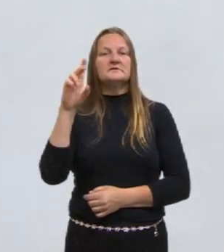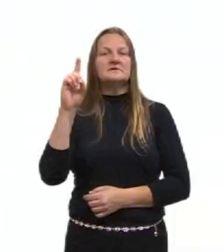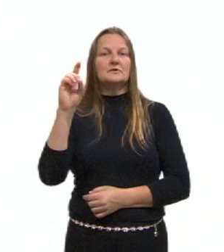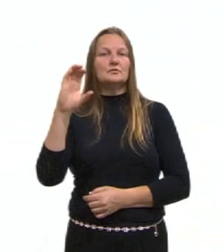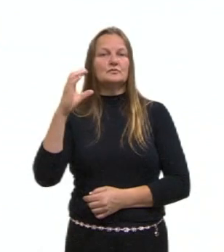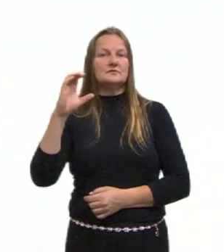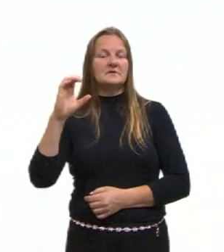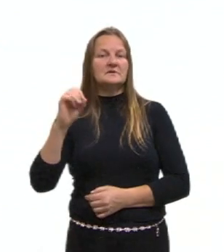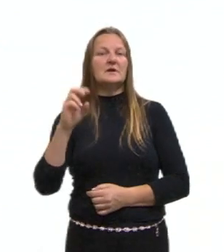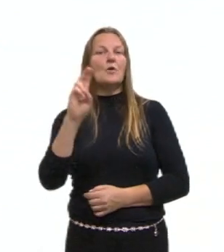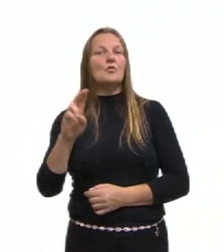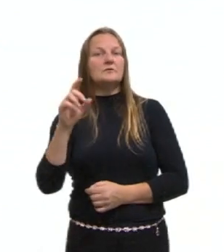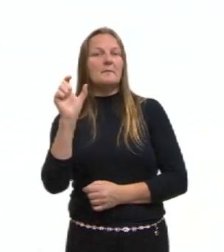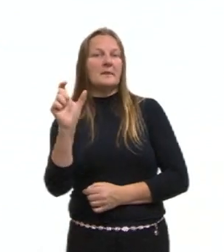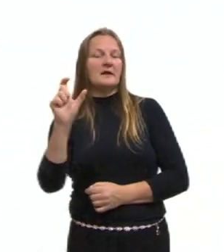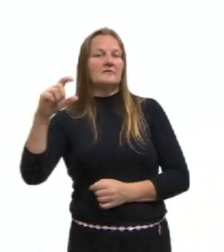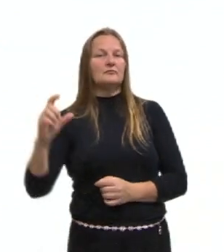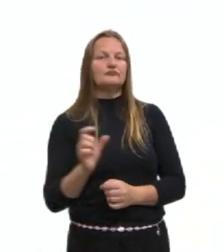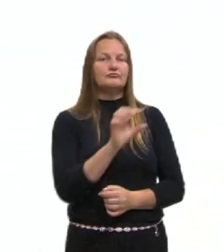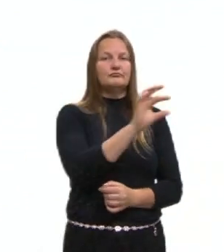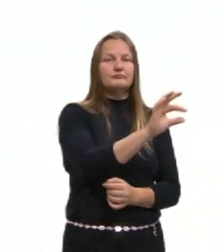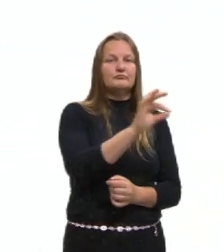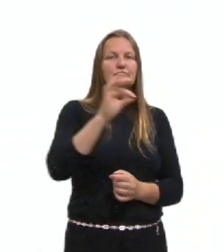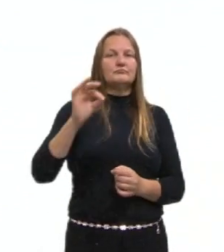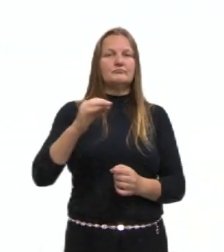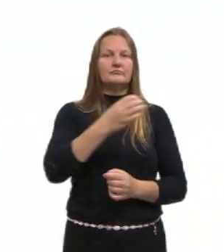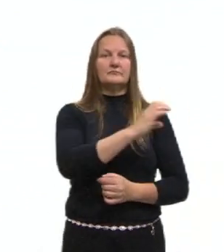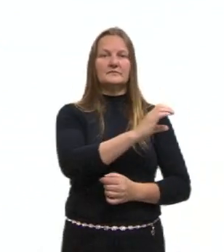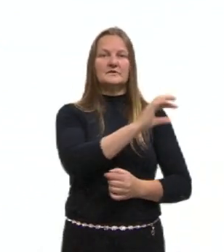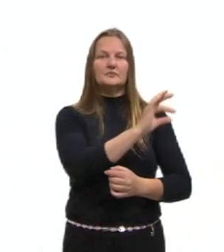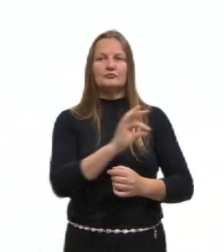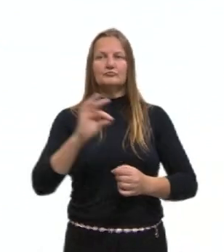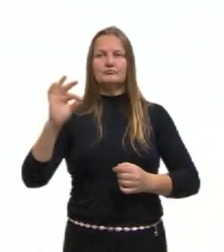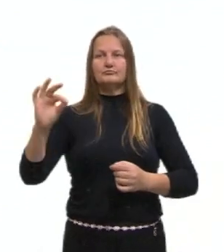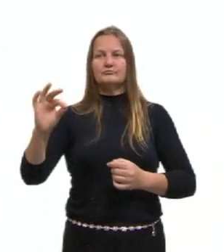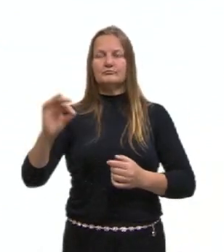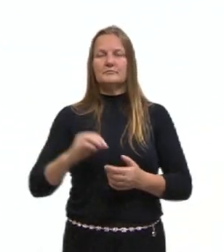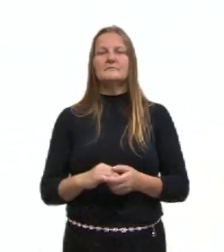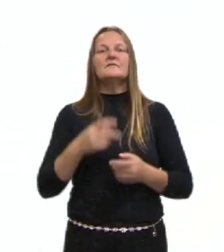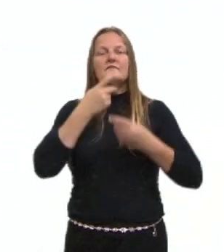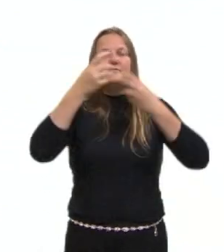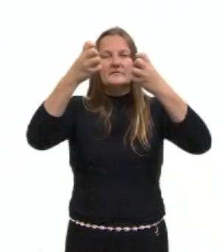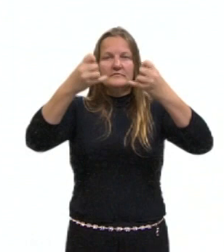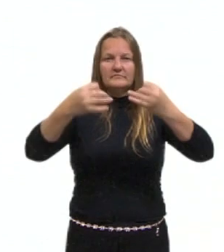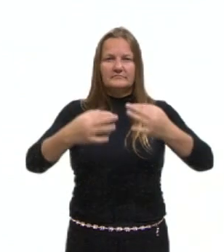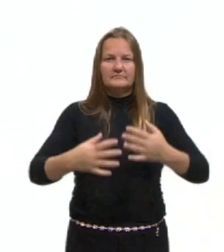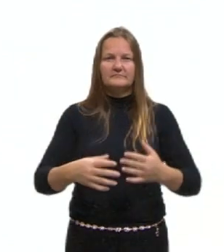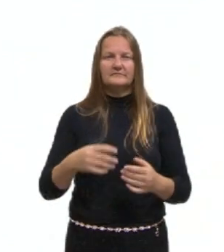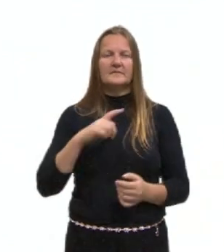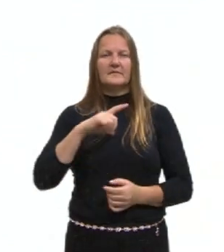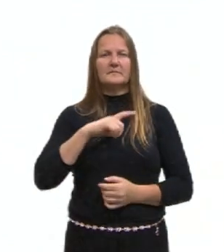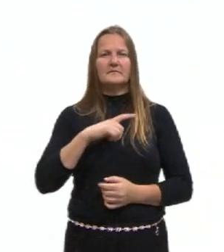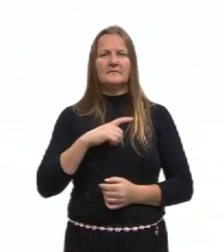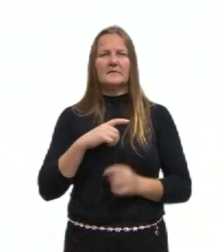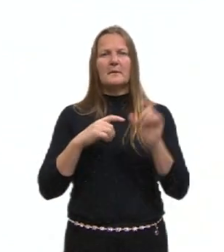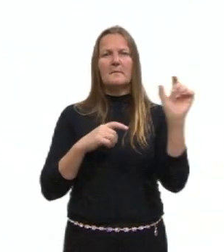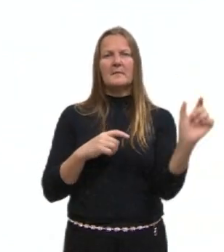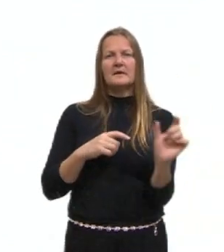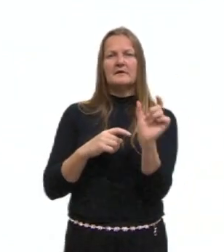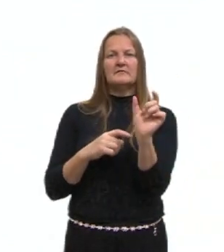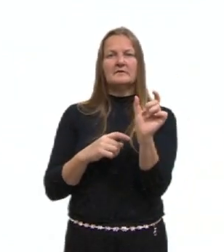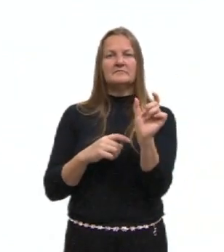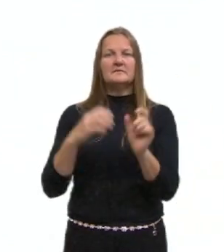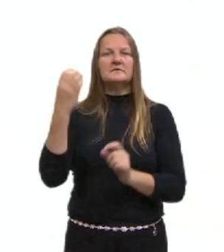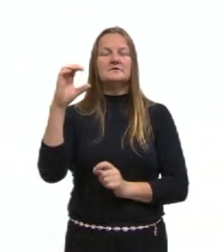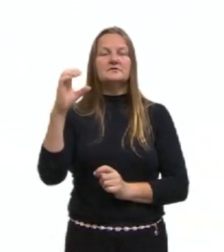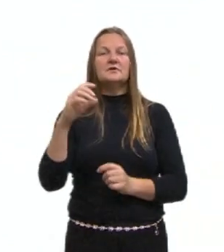usa termos científicos. E é isso que a gente está falando, né? Apesar dela usar termos científicos, elas